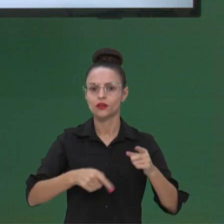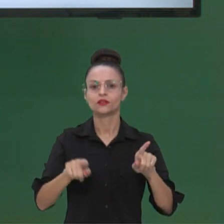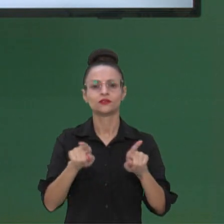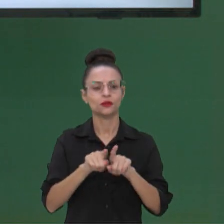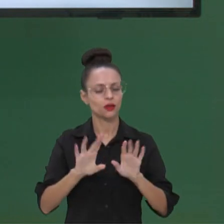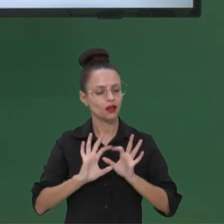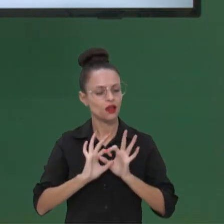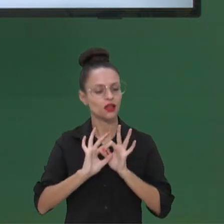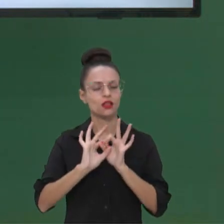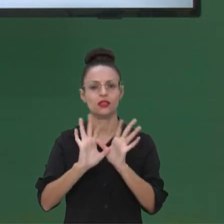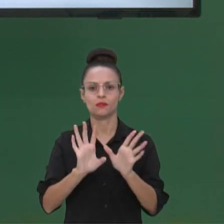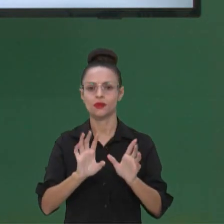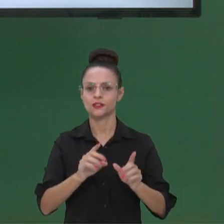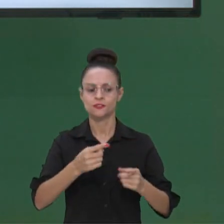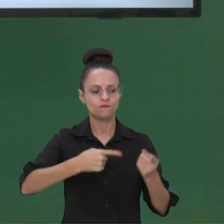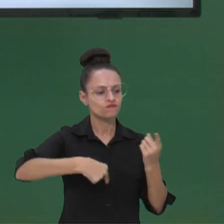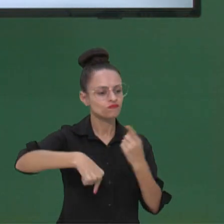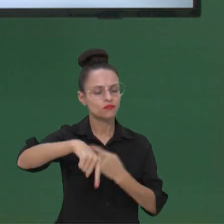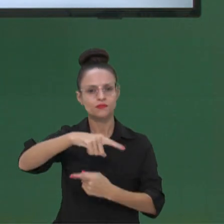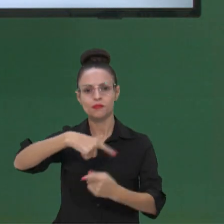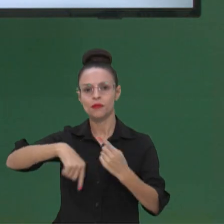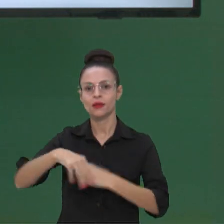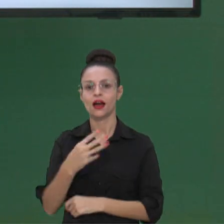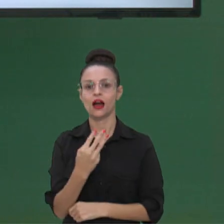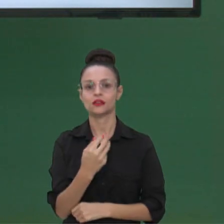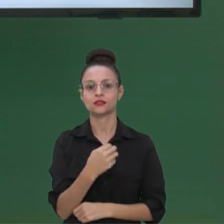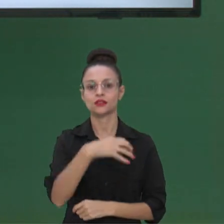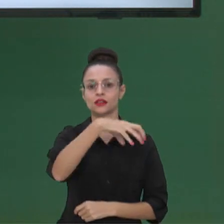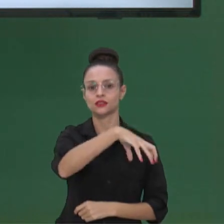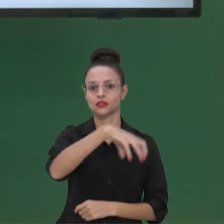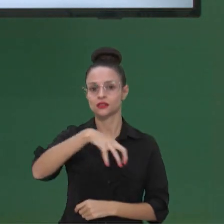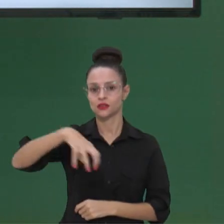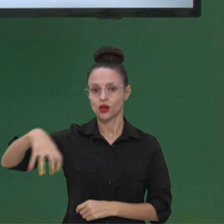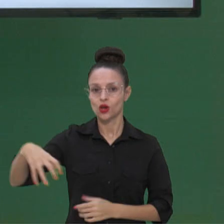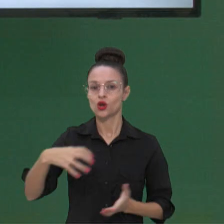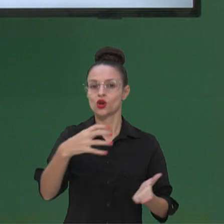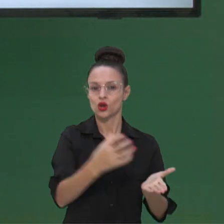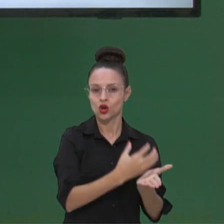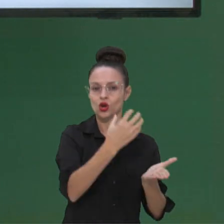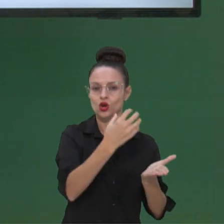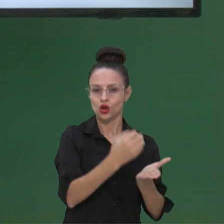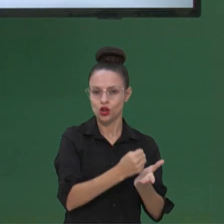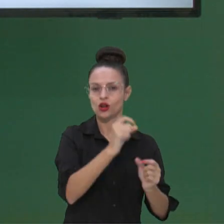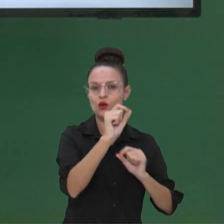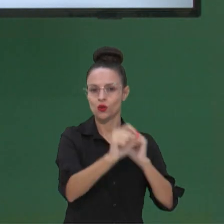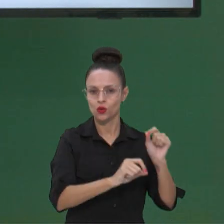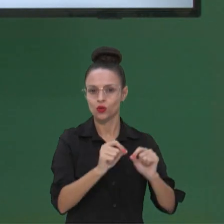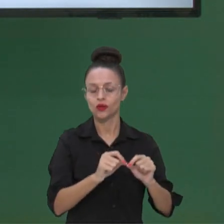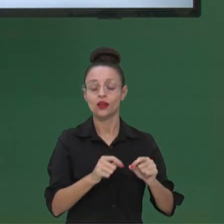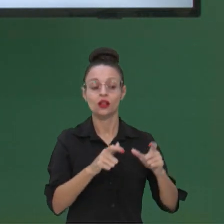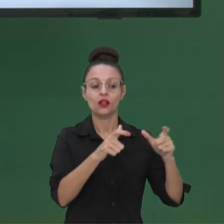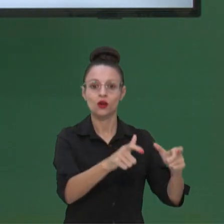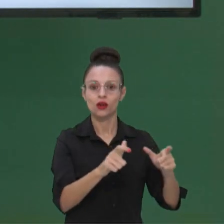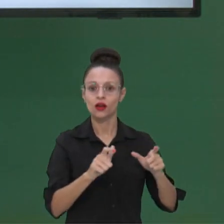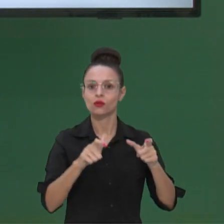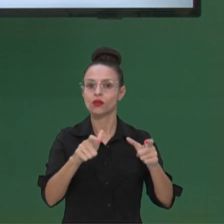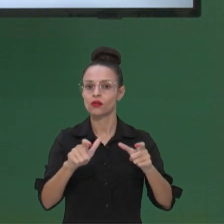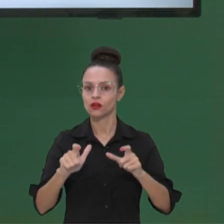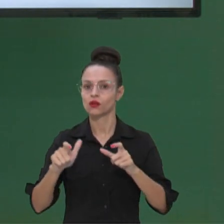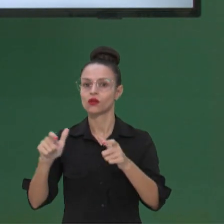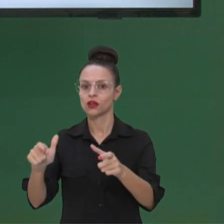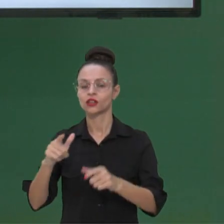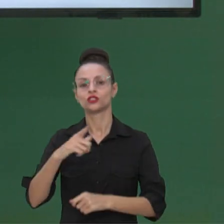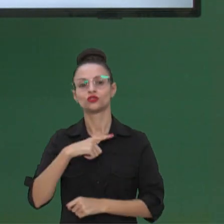certa independência entre si, cada uma dessas colônias. Grande parte das decisões era local. Havia,